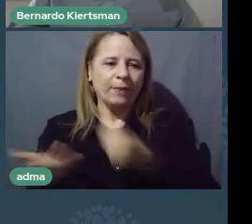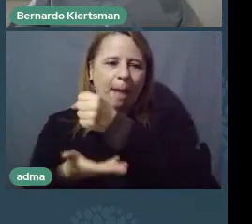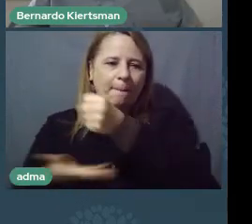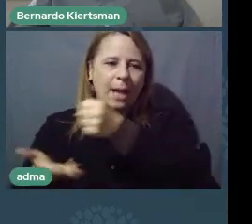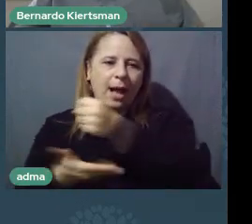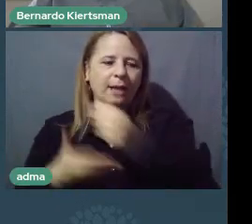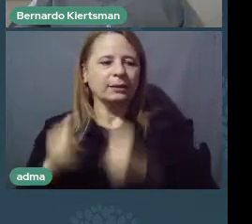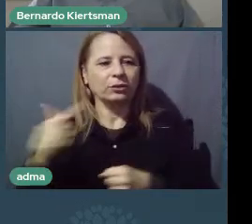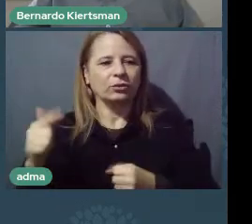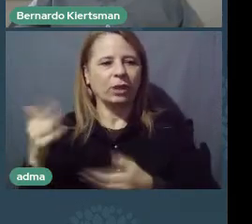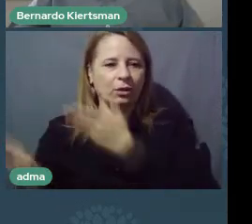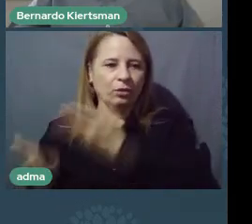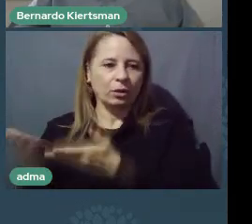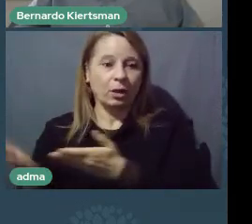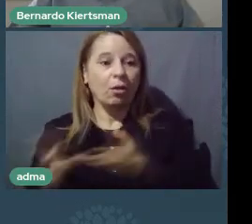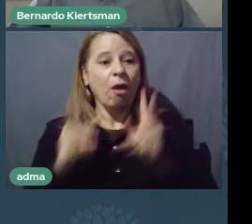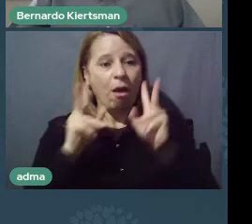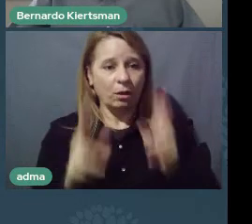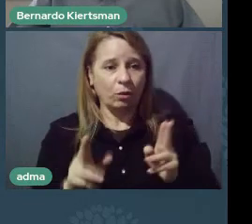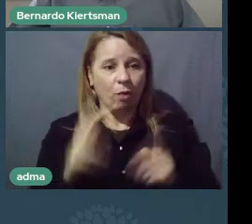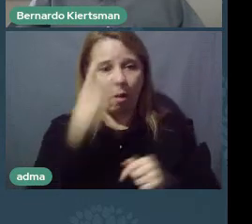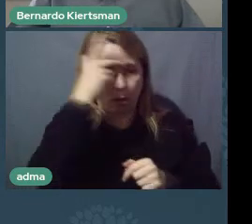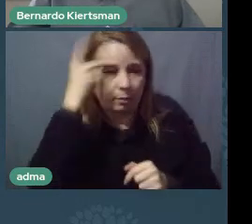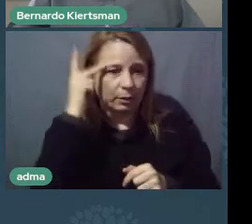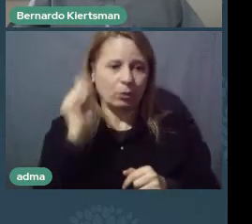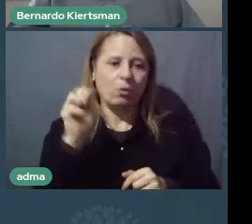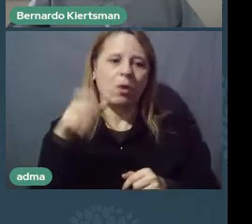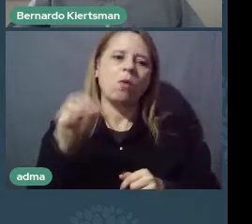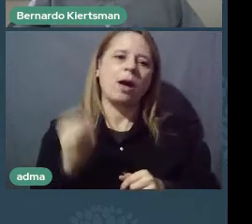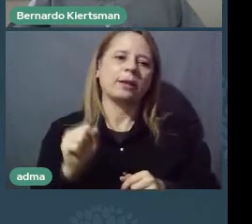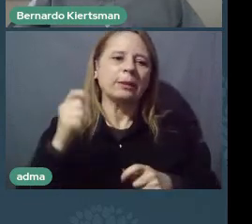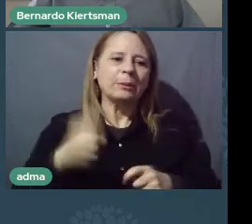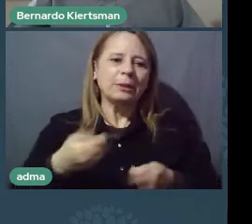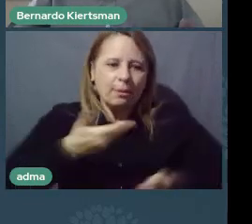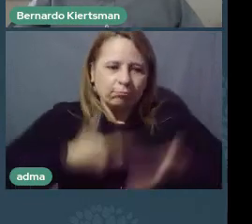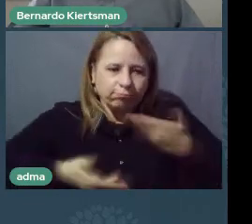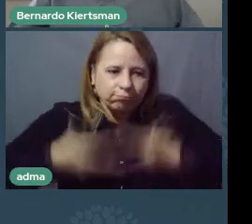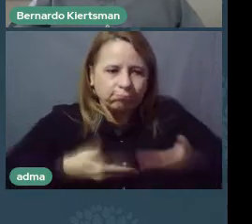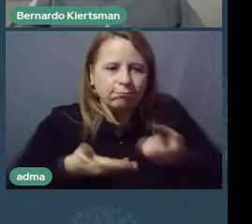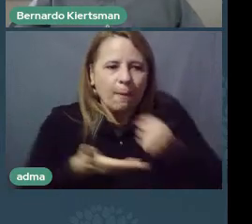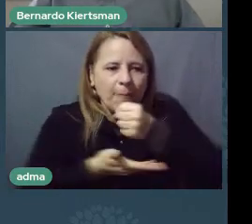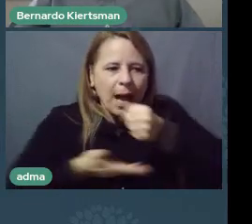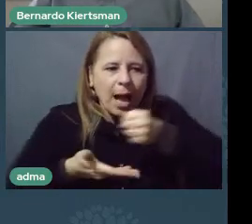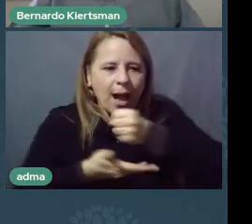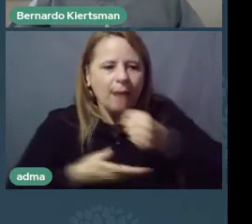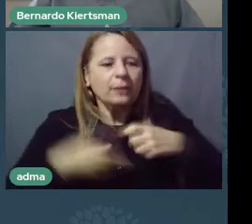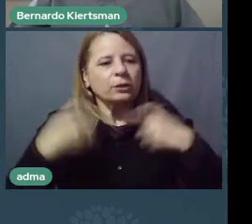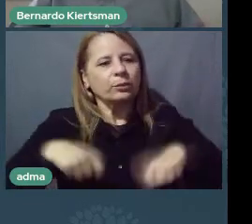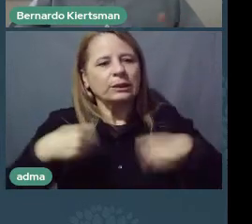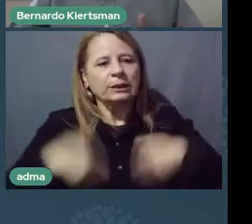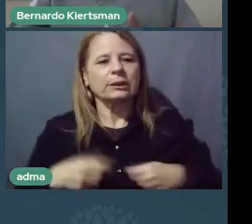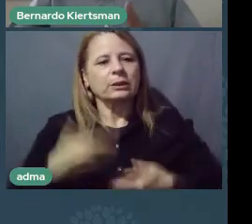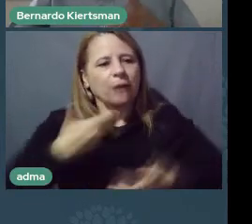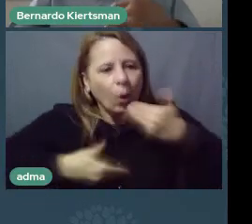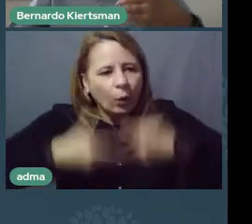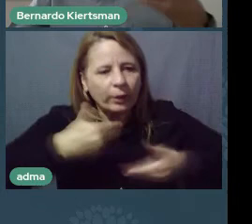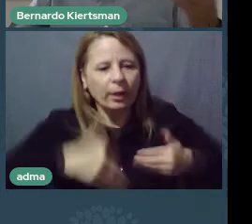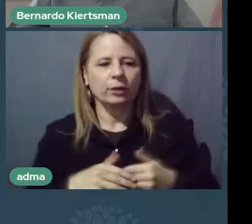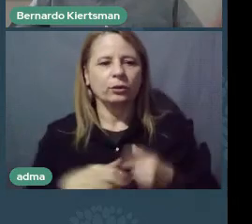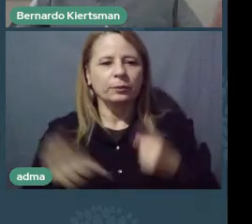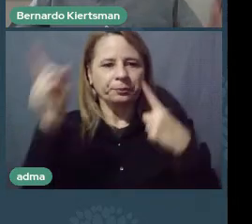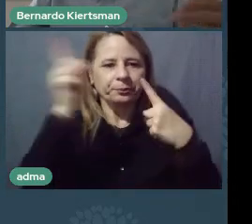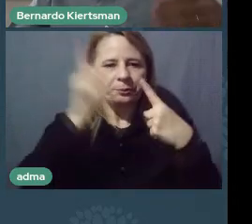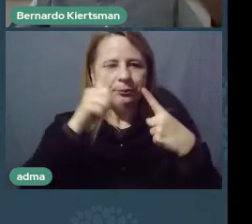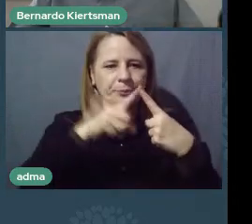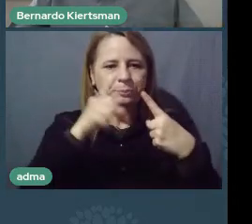Como é que a gente deve fazer um tratamento preventivo, né? Então, os cuidados para um tratamento preventivo, a gente tem os